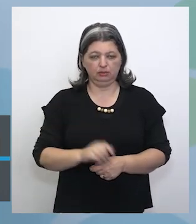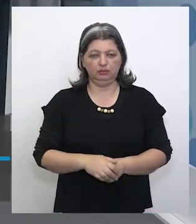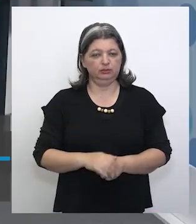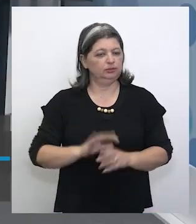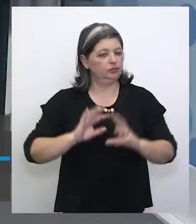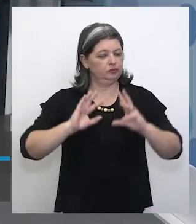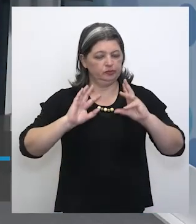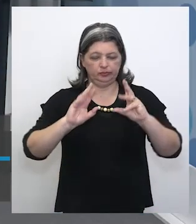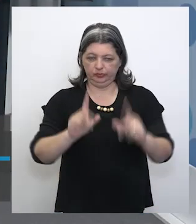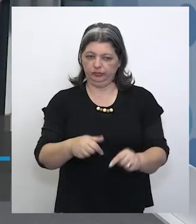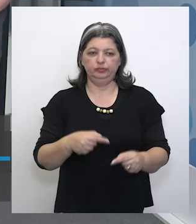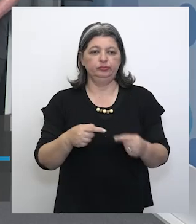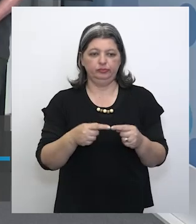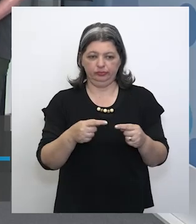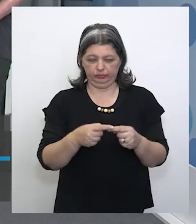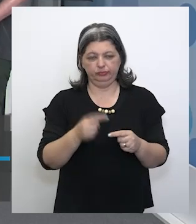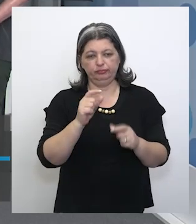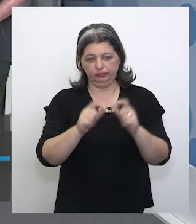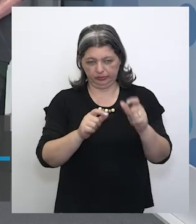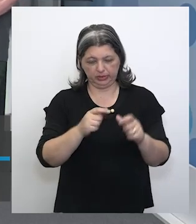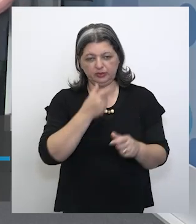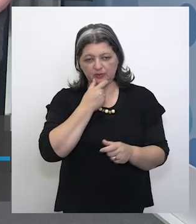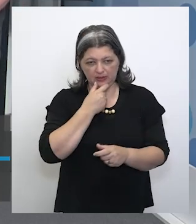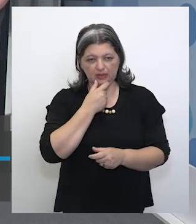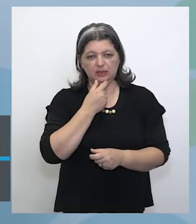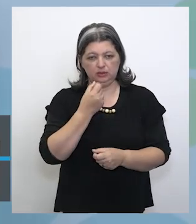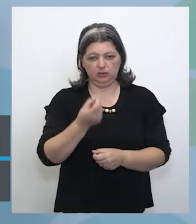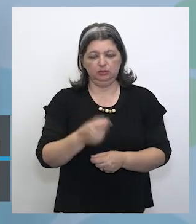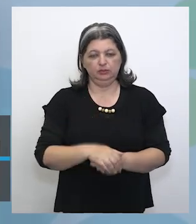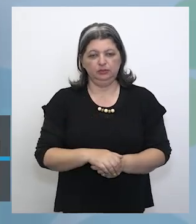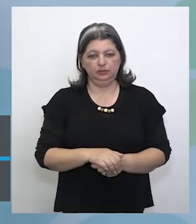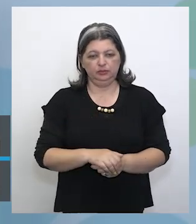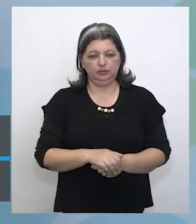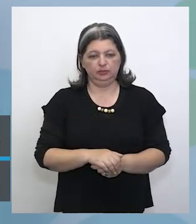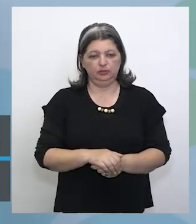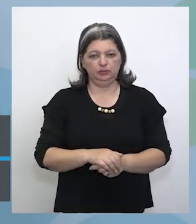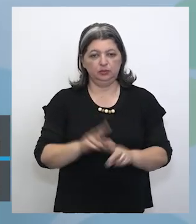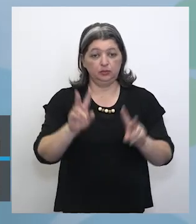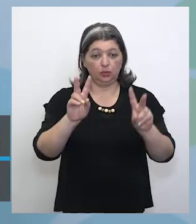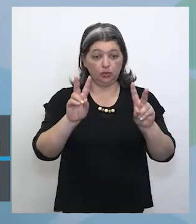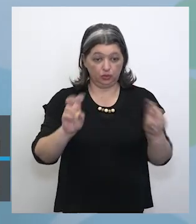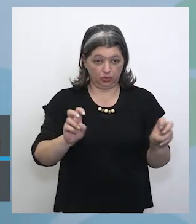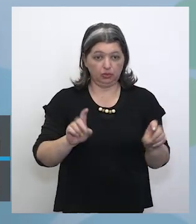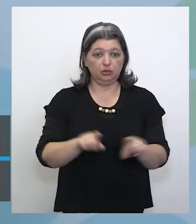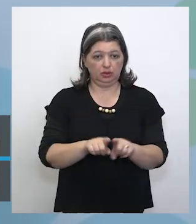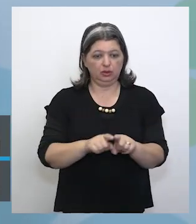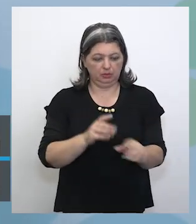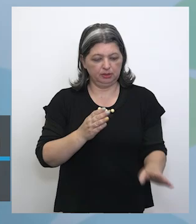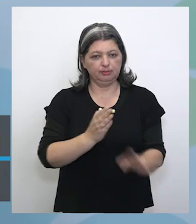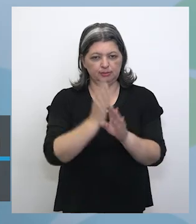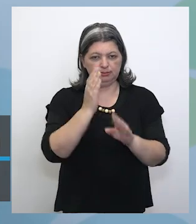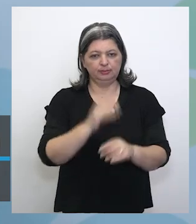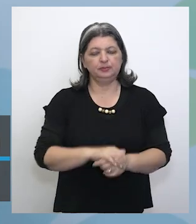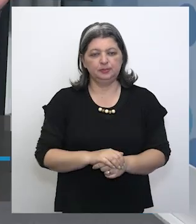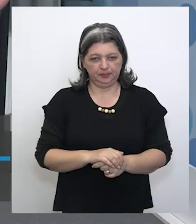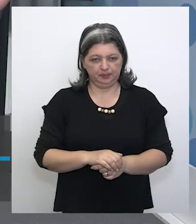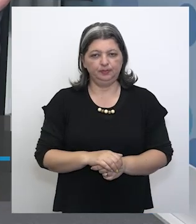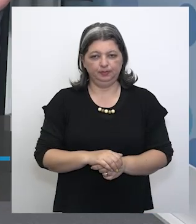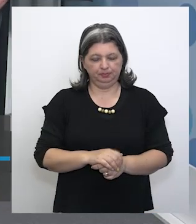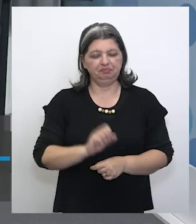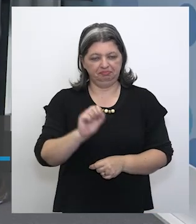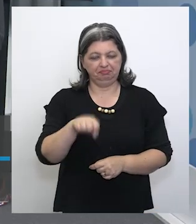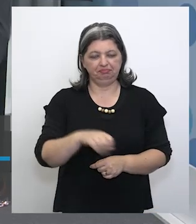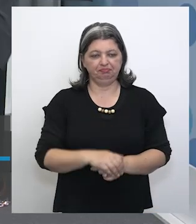uses. Sim, agora a Pro Ana Maria, ela colocou consumes também no título. Ah, legal. Ela o achou título também faz parte aí do texto,